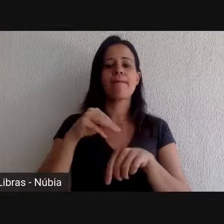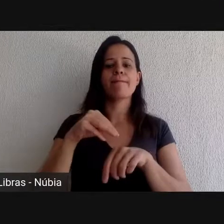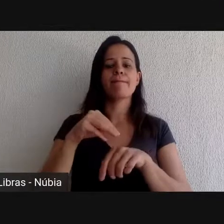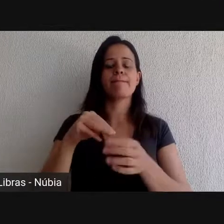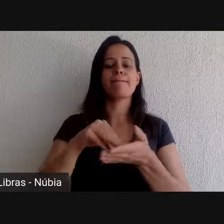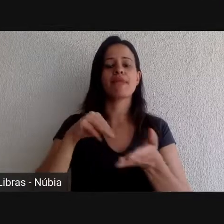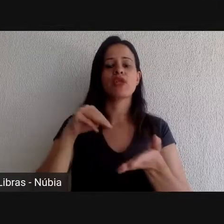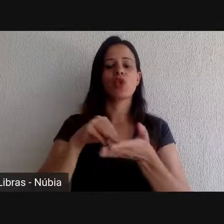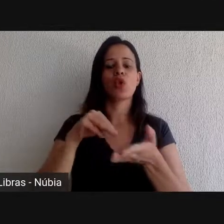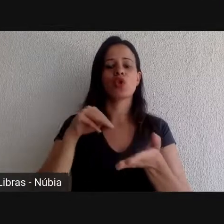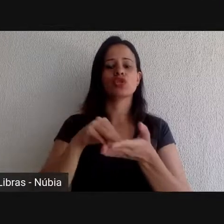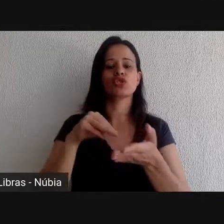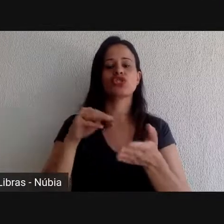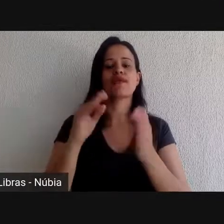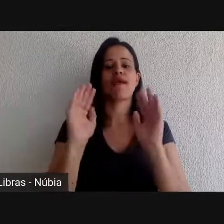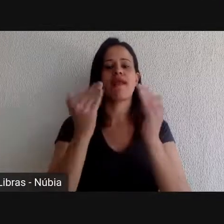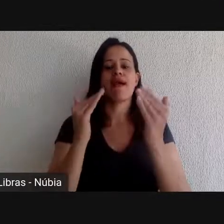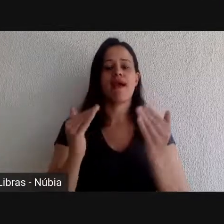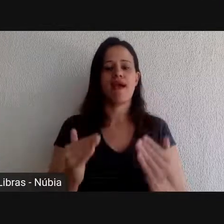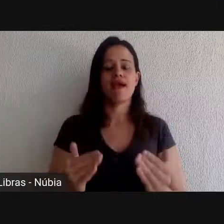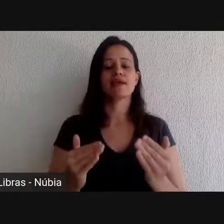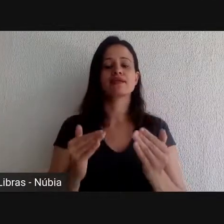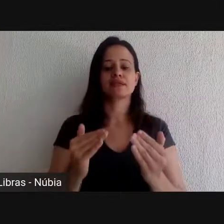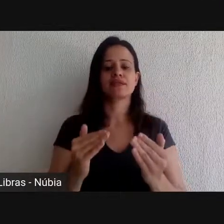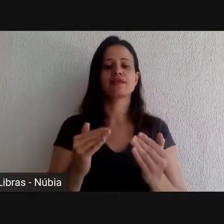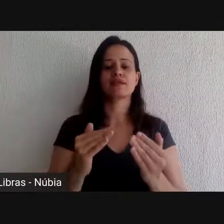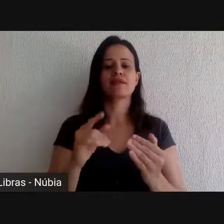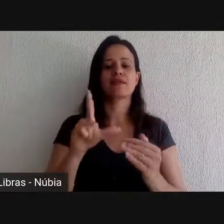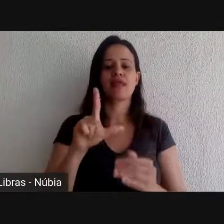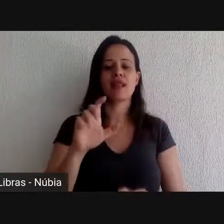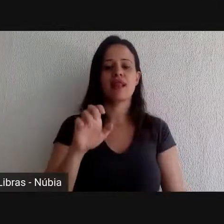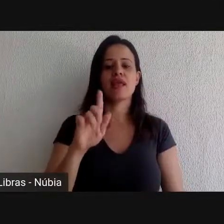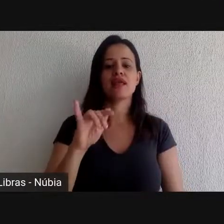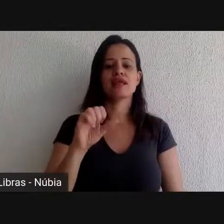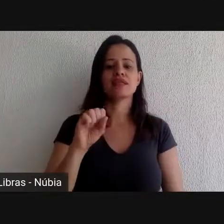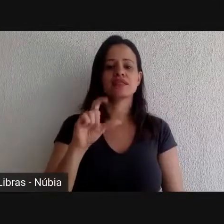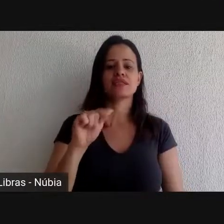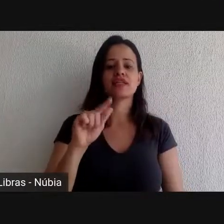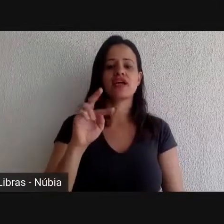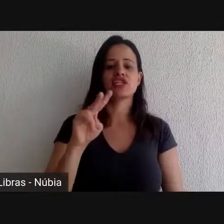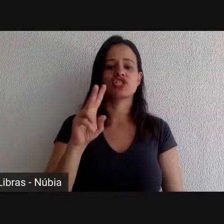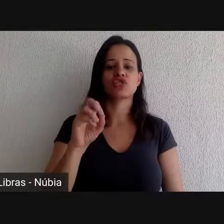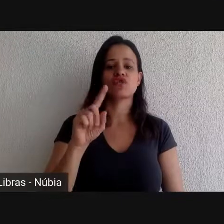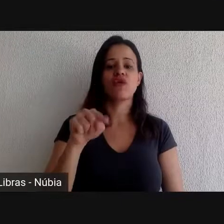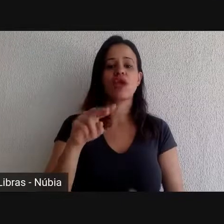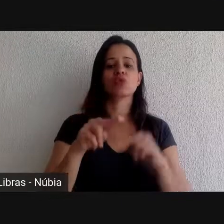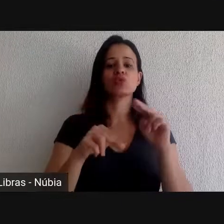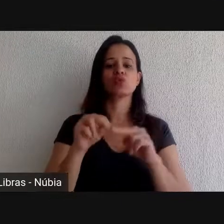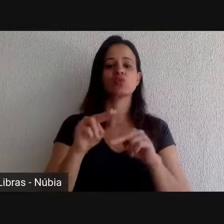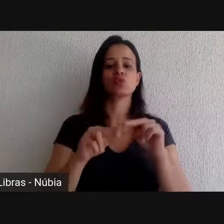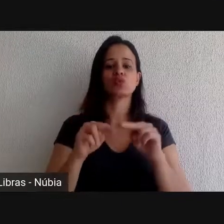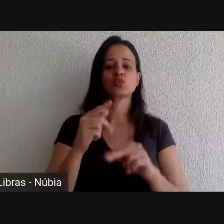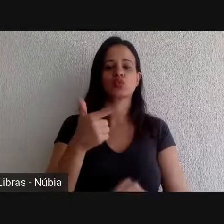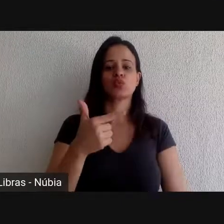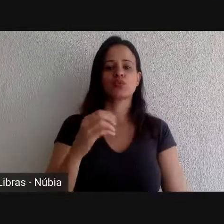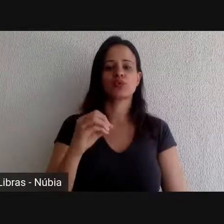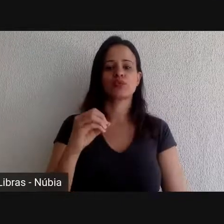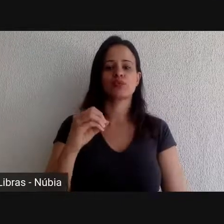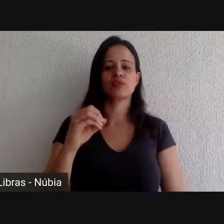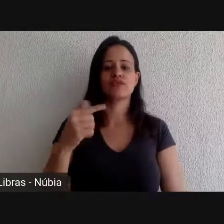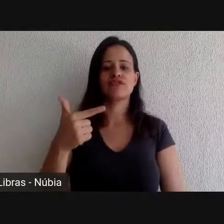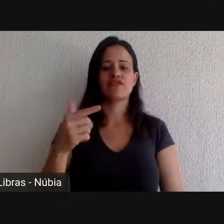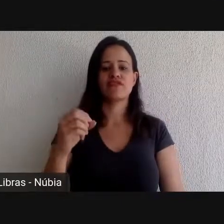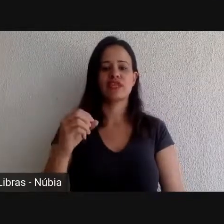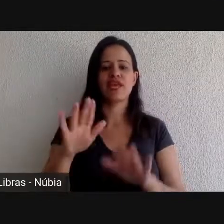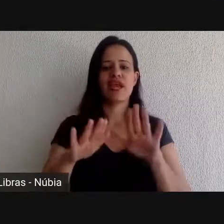de impacto legislativo, e que ela é de junho de 2020. Então, embora às vezes a gente saia do mestrado com